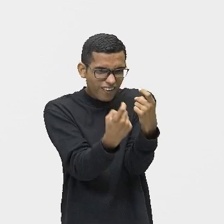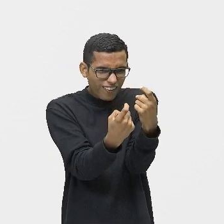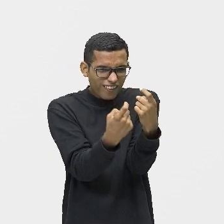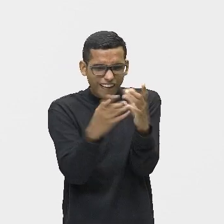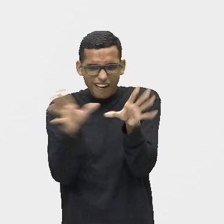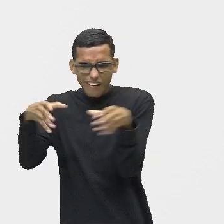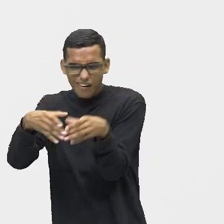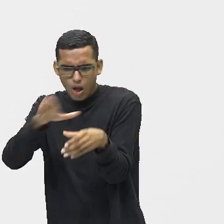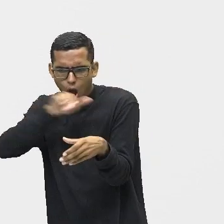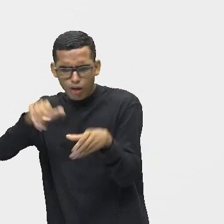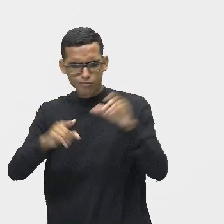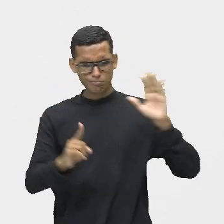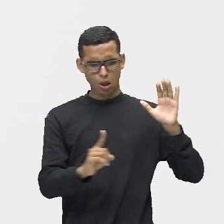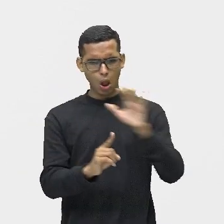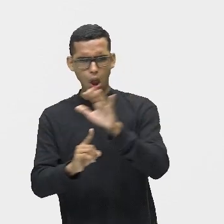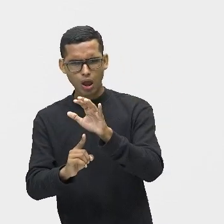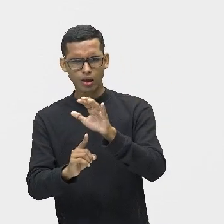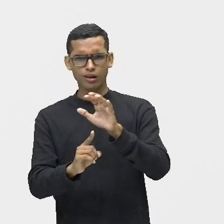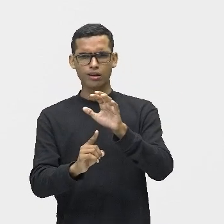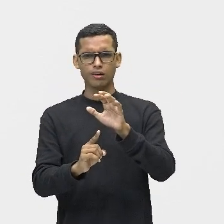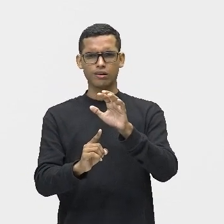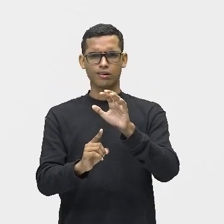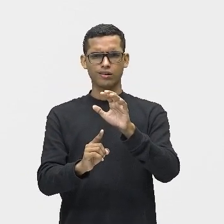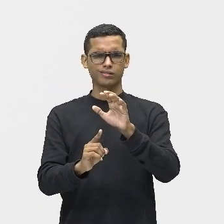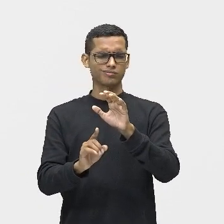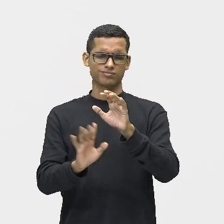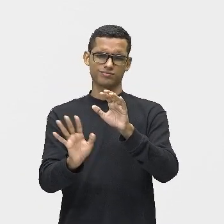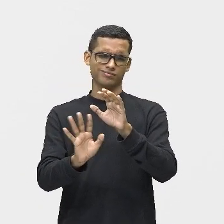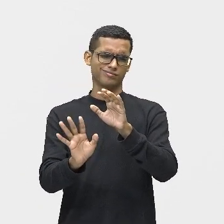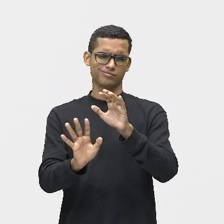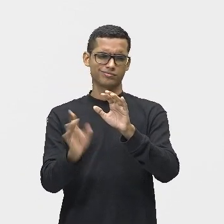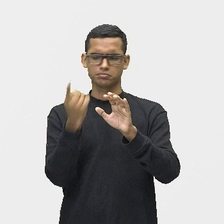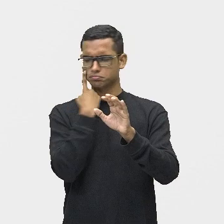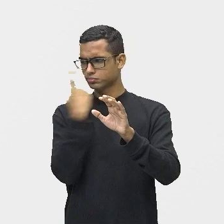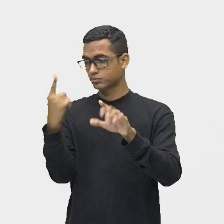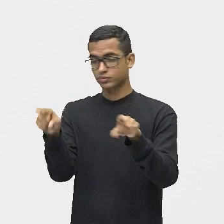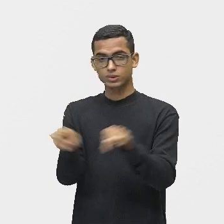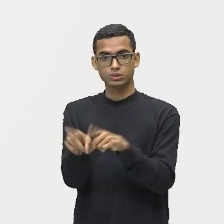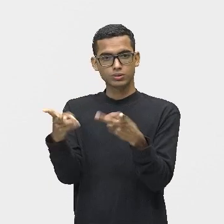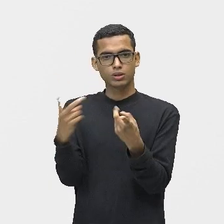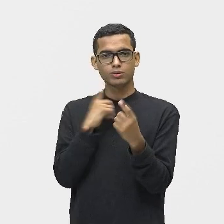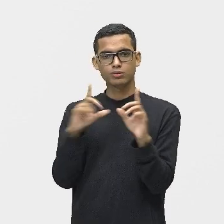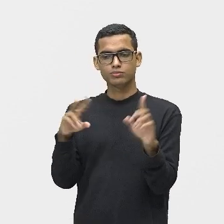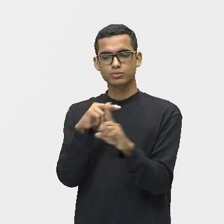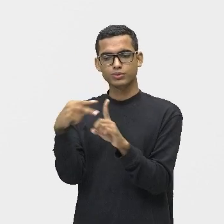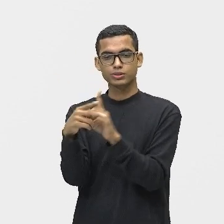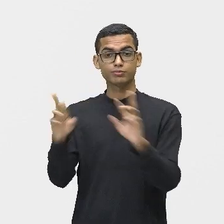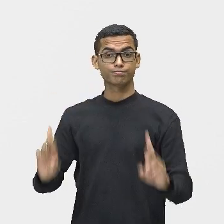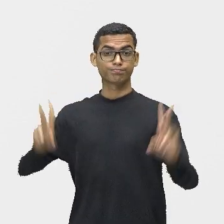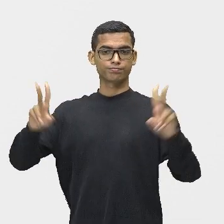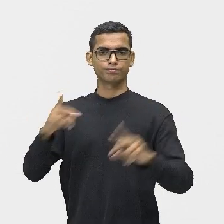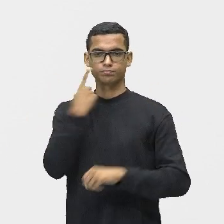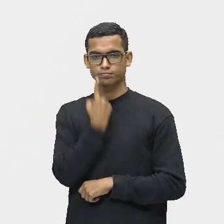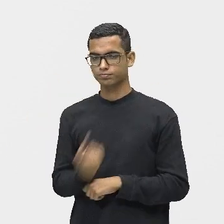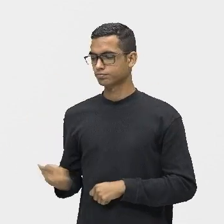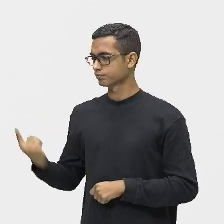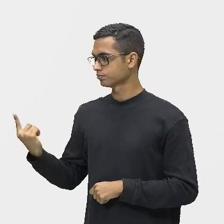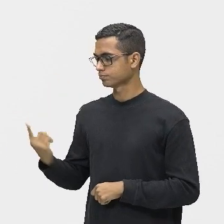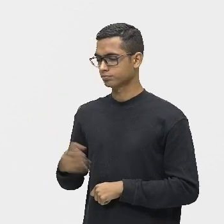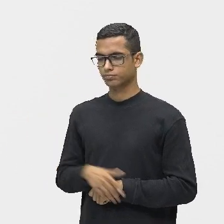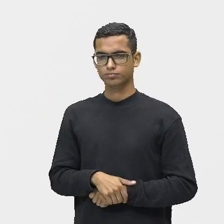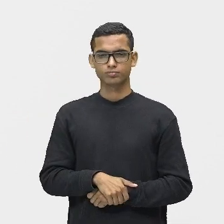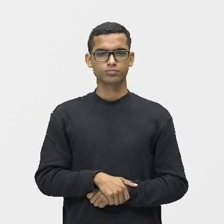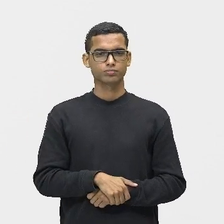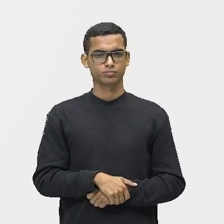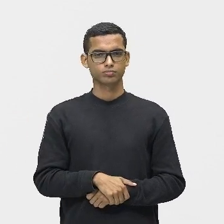das crianças. E aí, claro, ele tem o ponto de vista dele diferente da Maria. Então, o João apresenta esse ponto de vista. Ele diz que